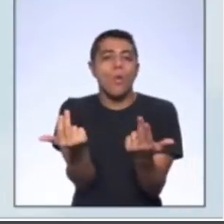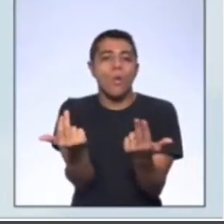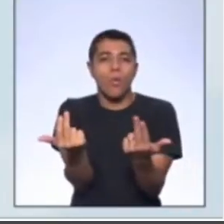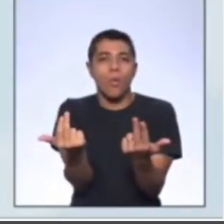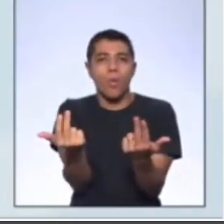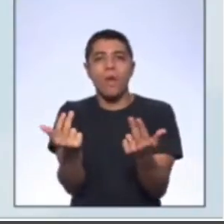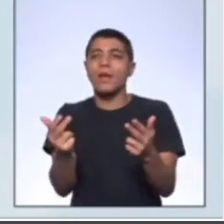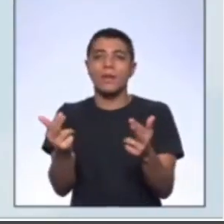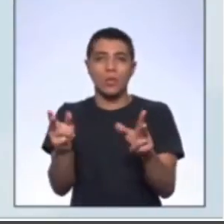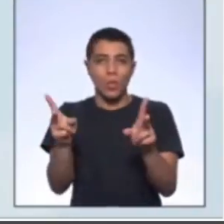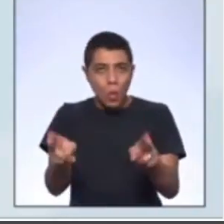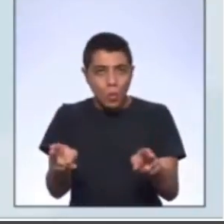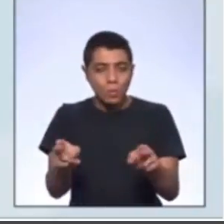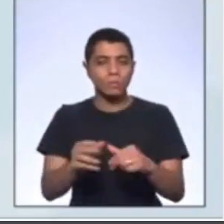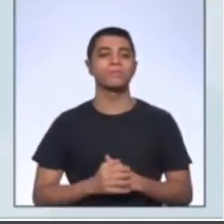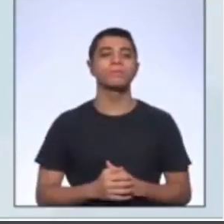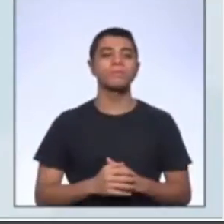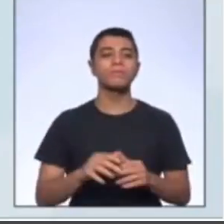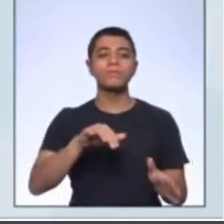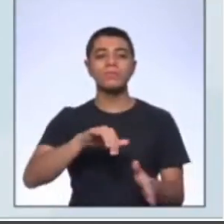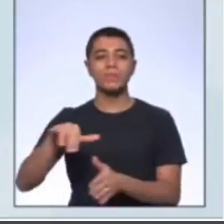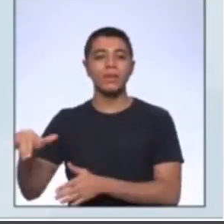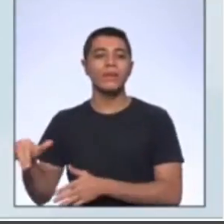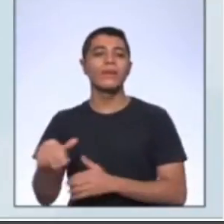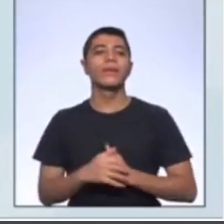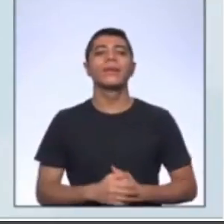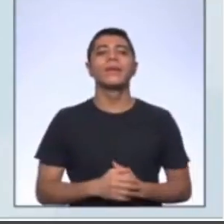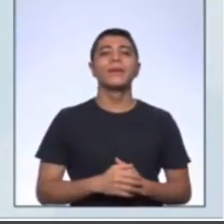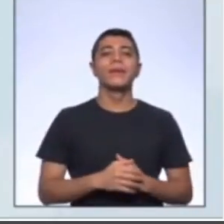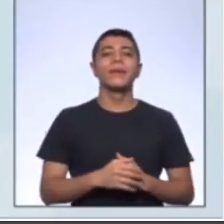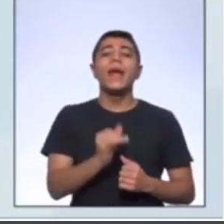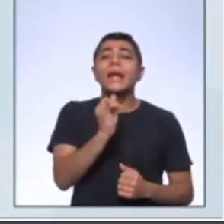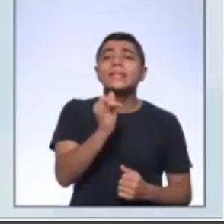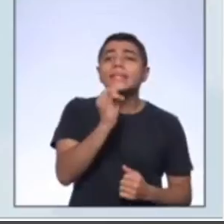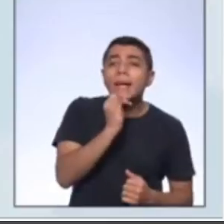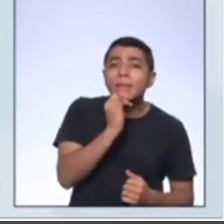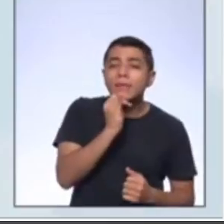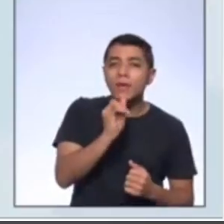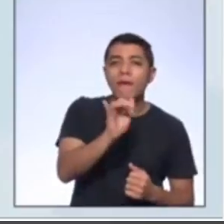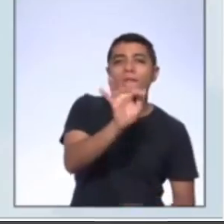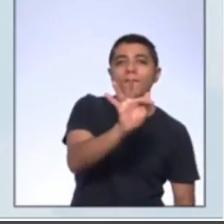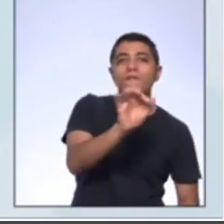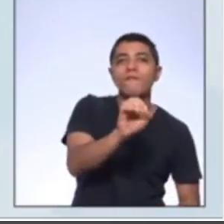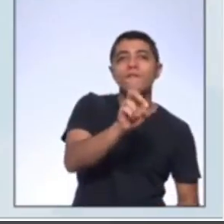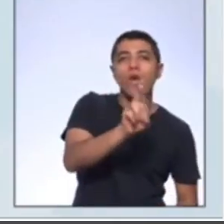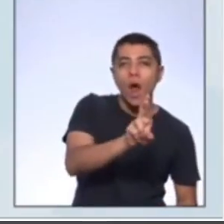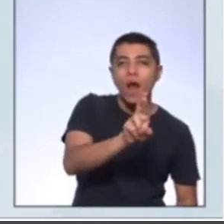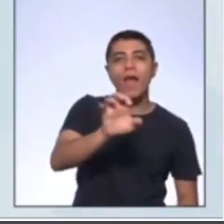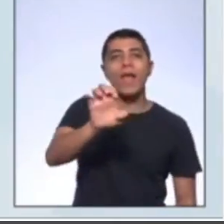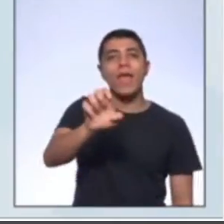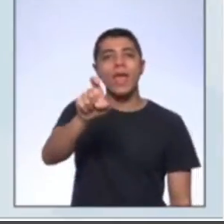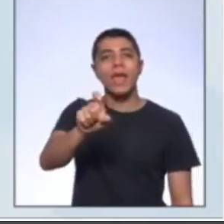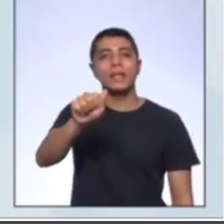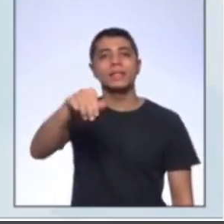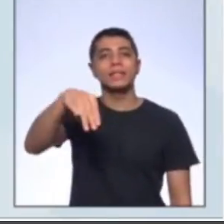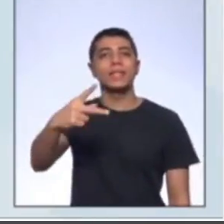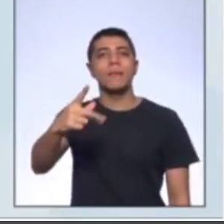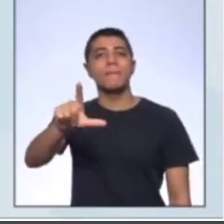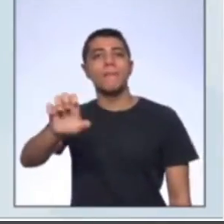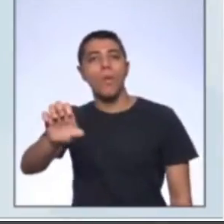vocês também por exemplo e ela é bem parecida com o português é uma palavra uma expressão cognata nossa língua